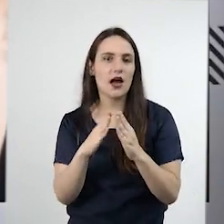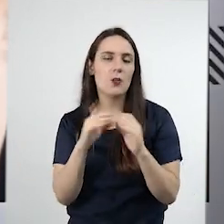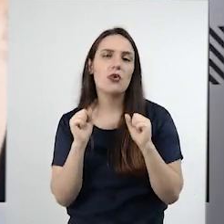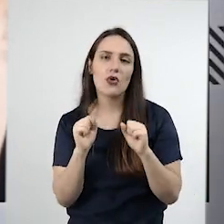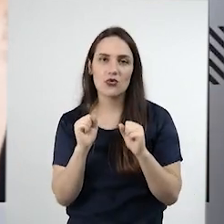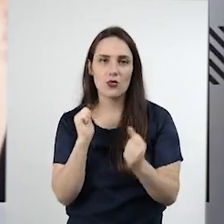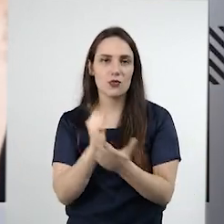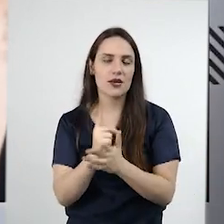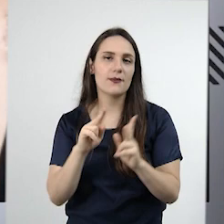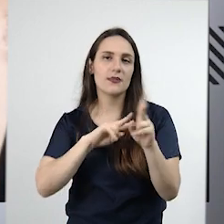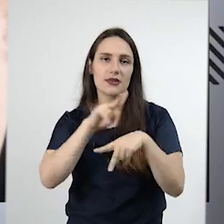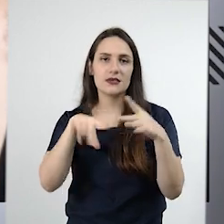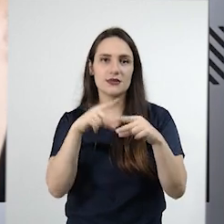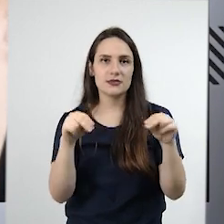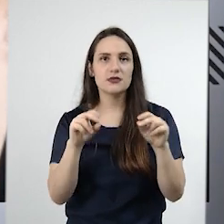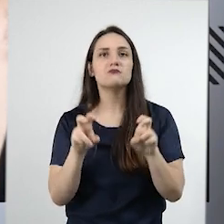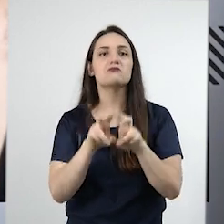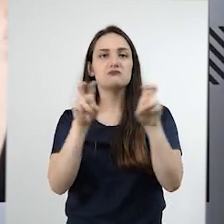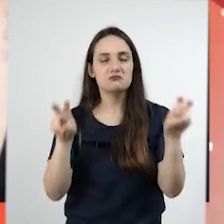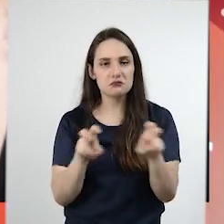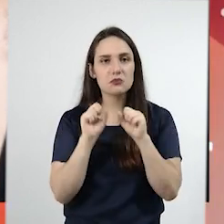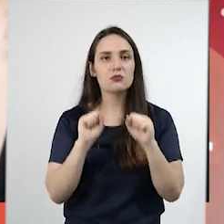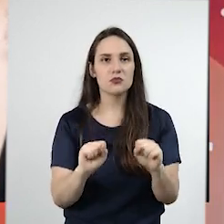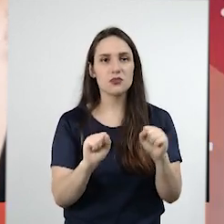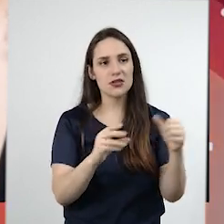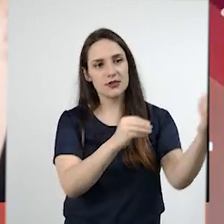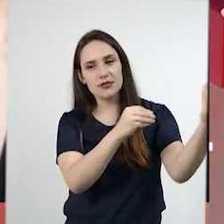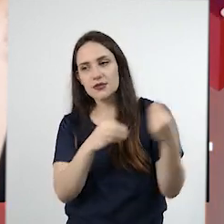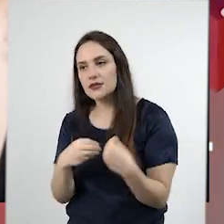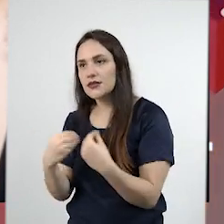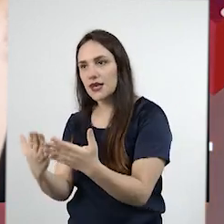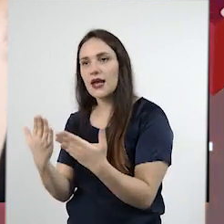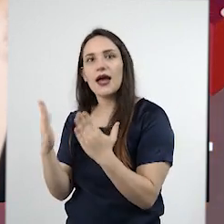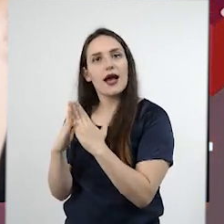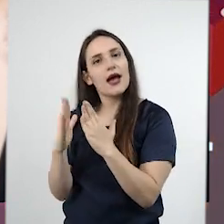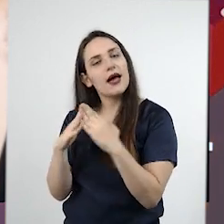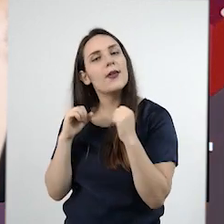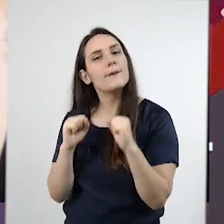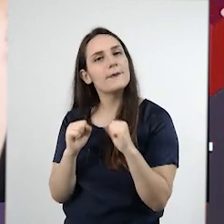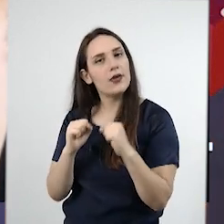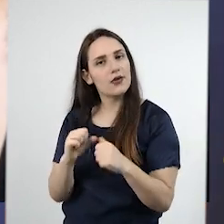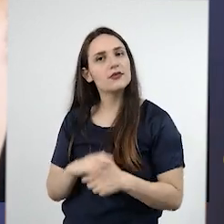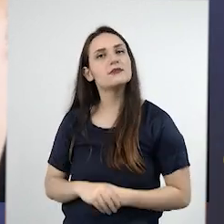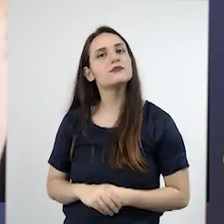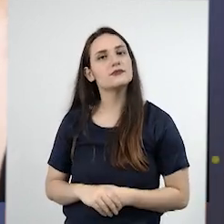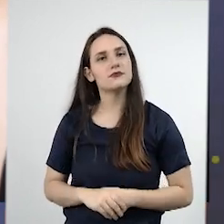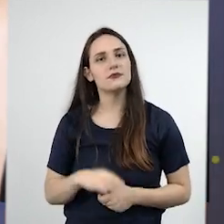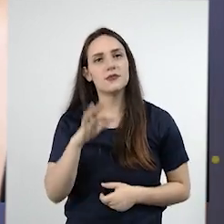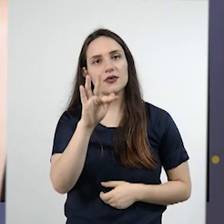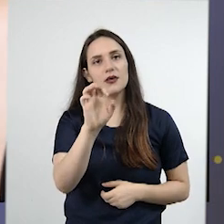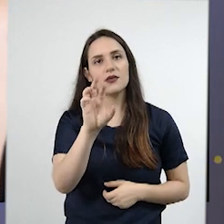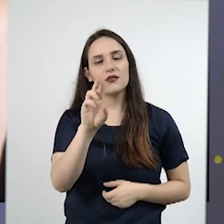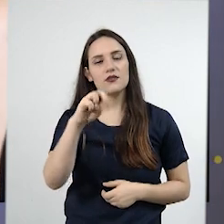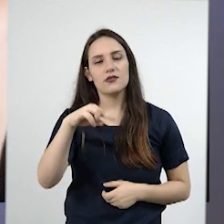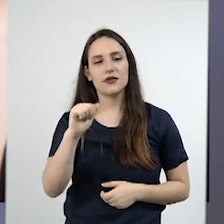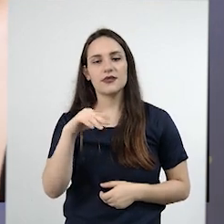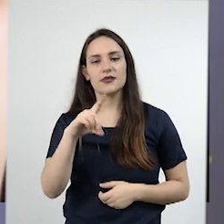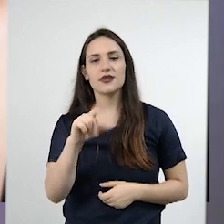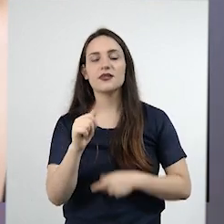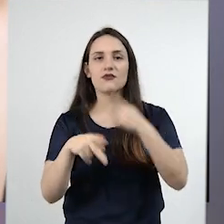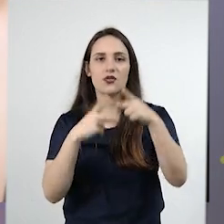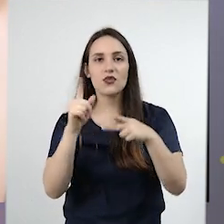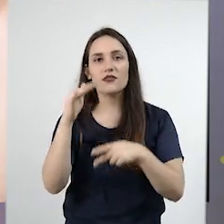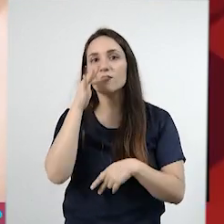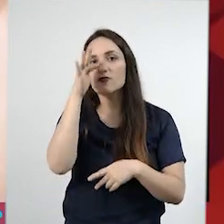presente virtualmente, né, pedir para entregar para a pessoa. A Fernanda deu exemplo das flores. Nós temos também